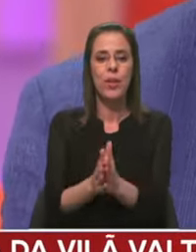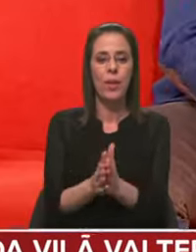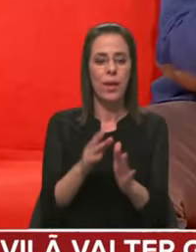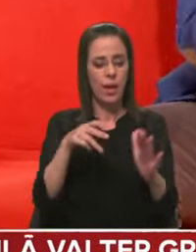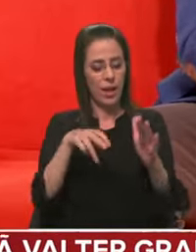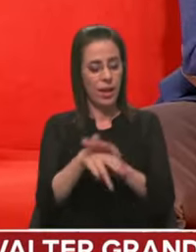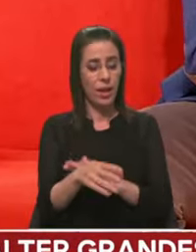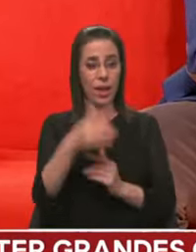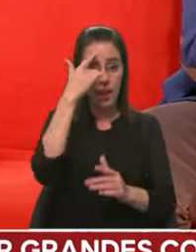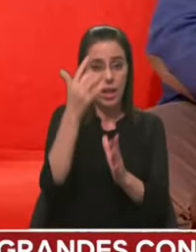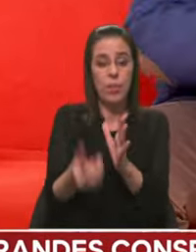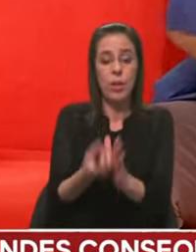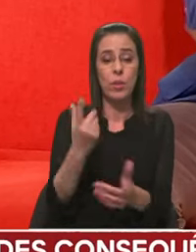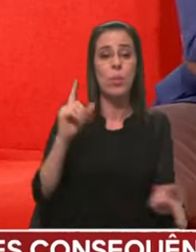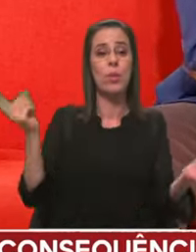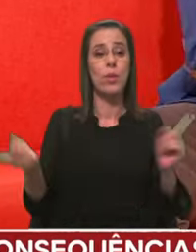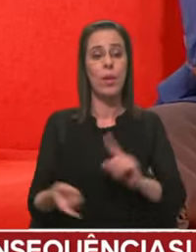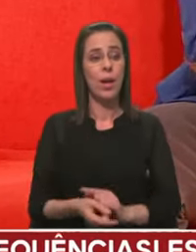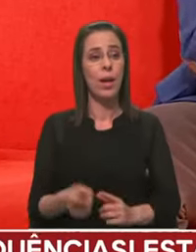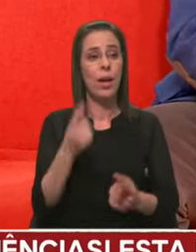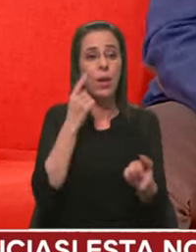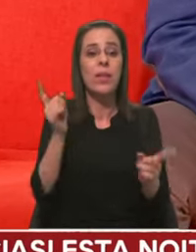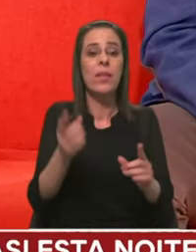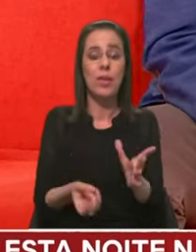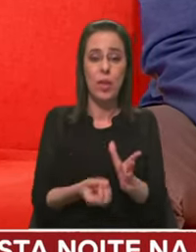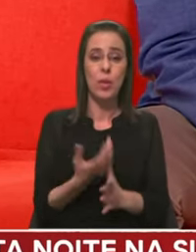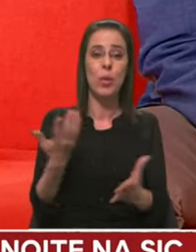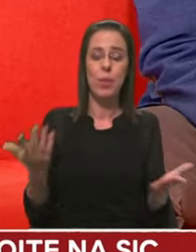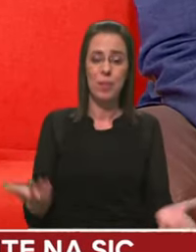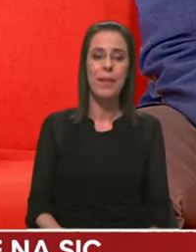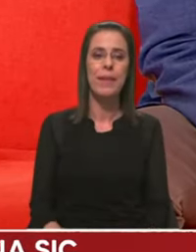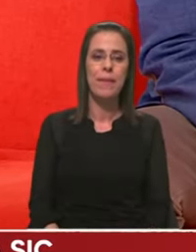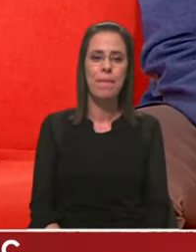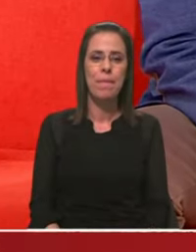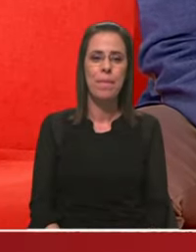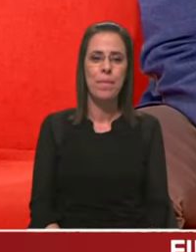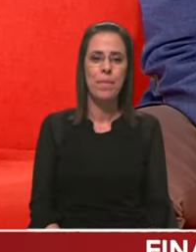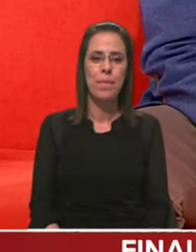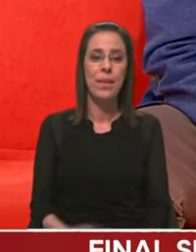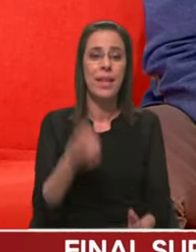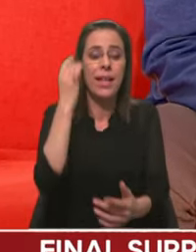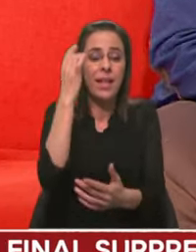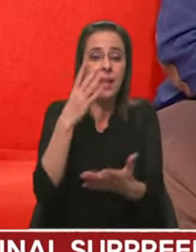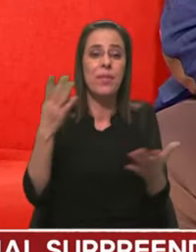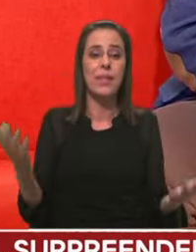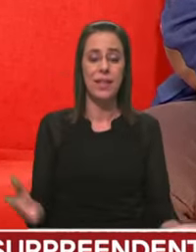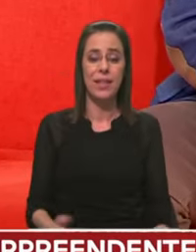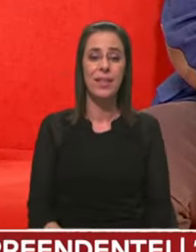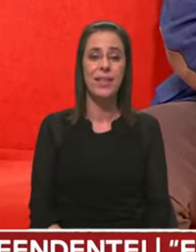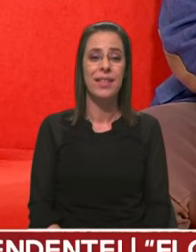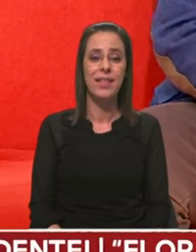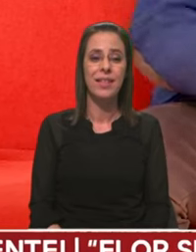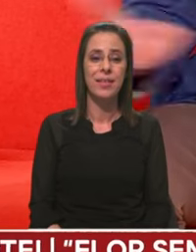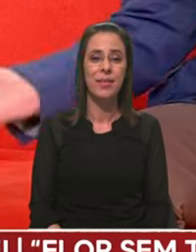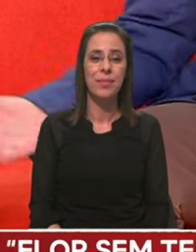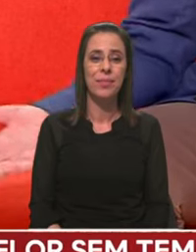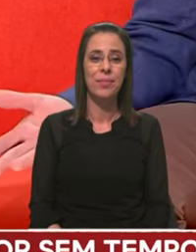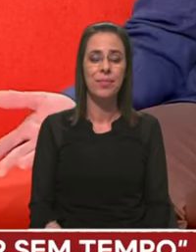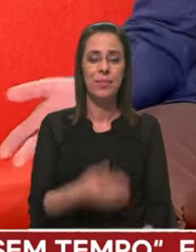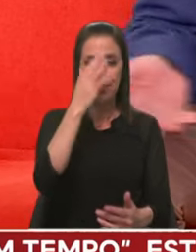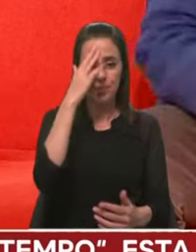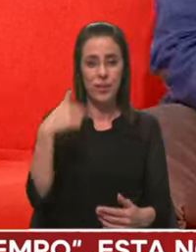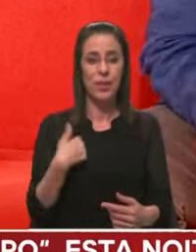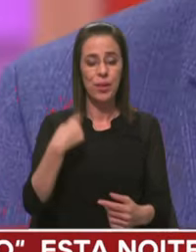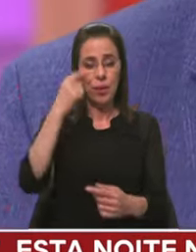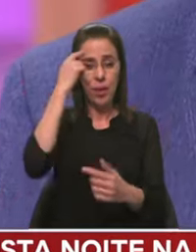entrou era uma surpresa era outra vez a surpresa era sur e e as pessoas ficavam divertidíssimas eh e achavam que éramos